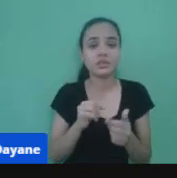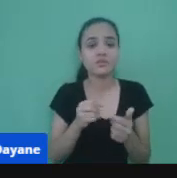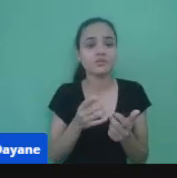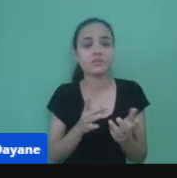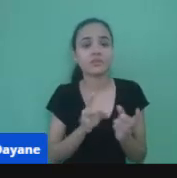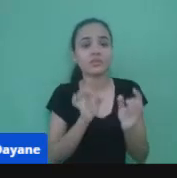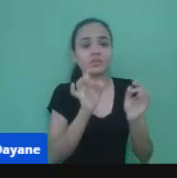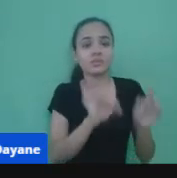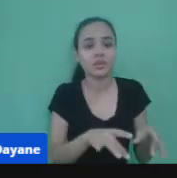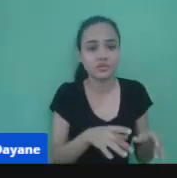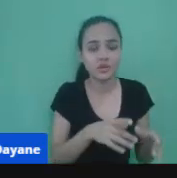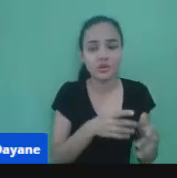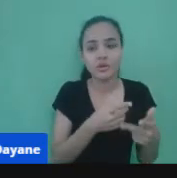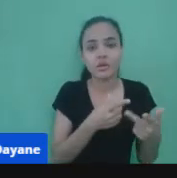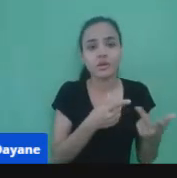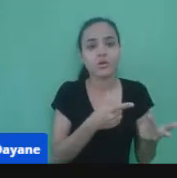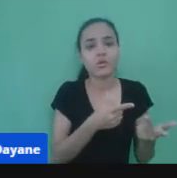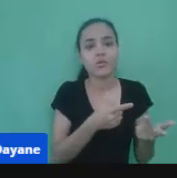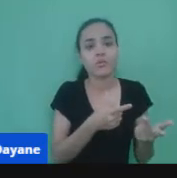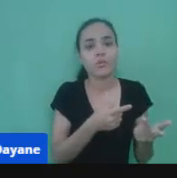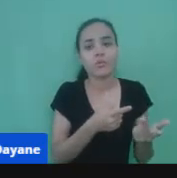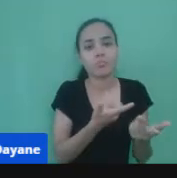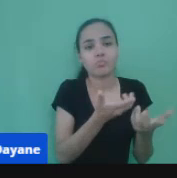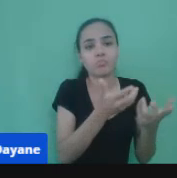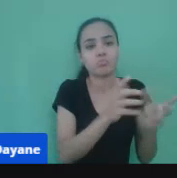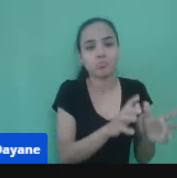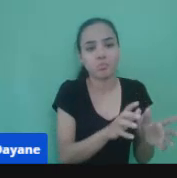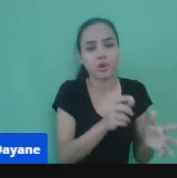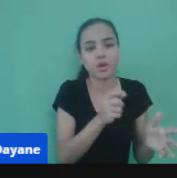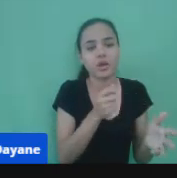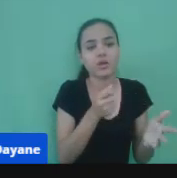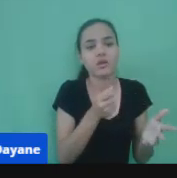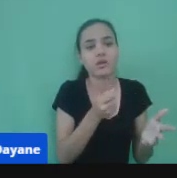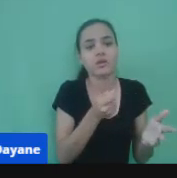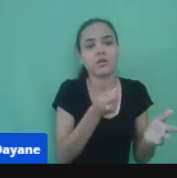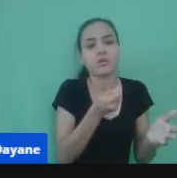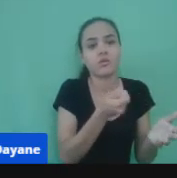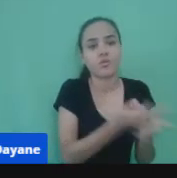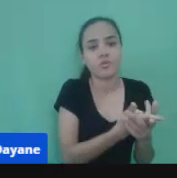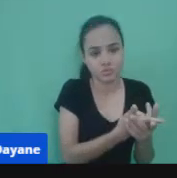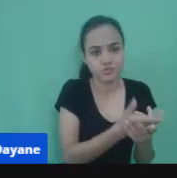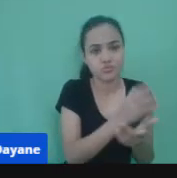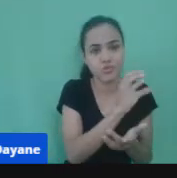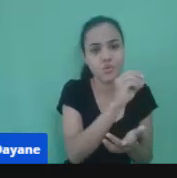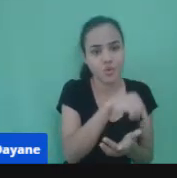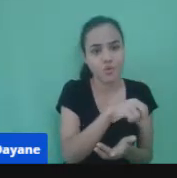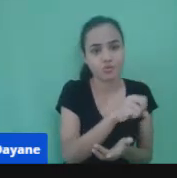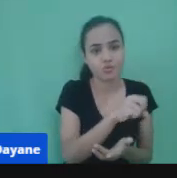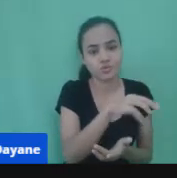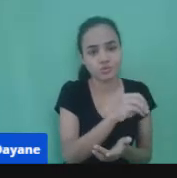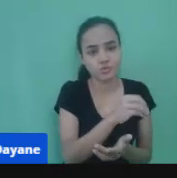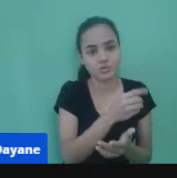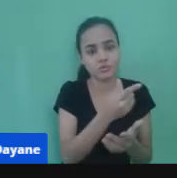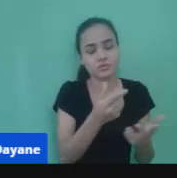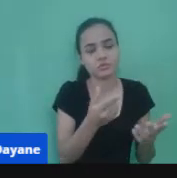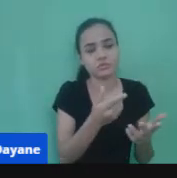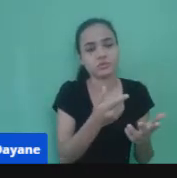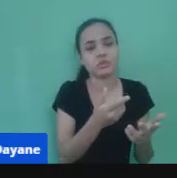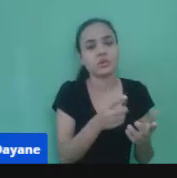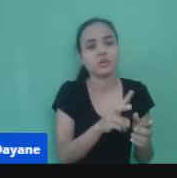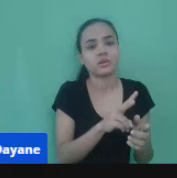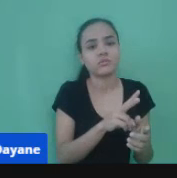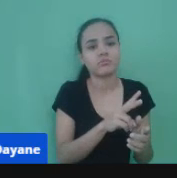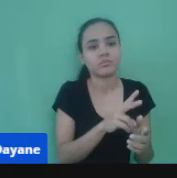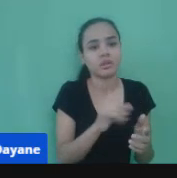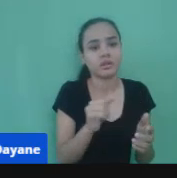diminuir o resíduo também. Então, veja só, não é uma mudança de ação individual puramente, é uma mudança de paradigma, é repensar o